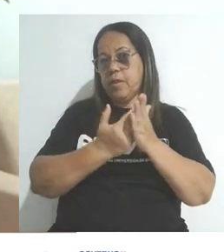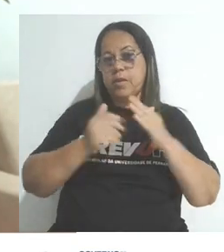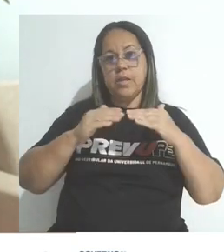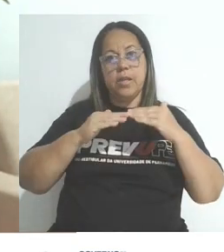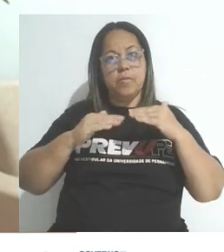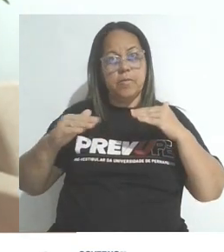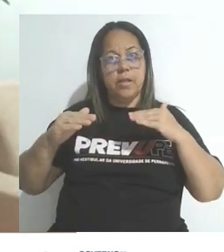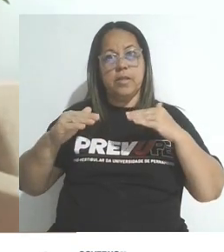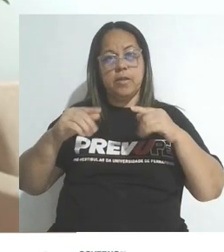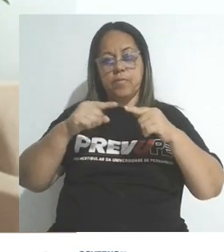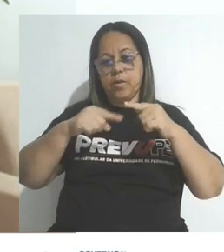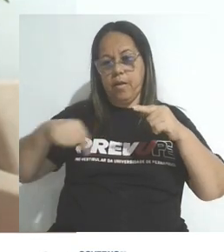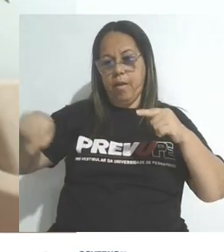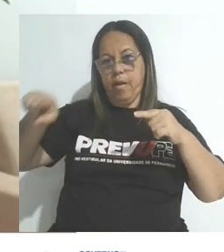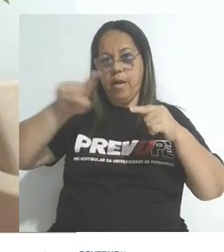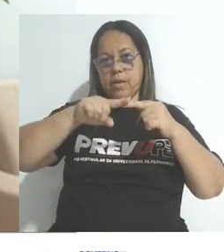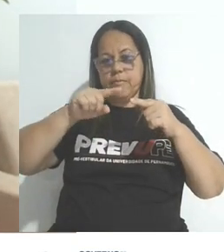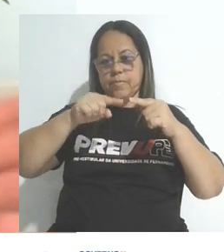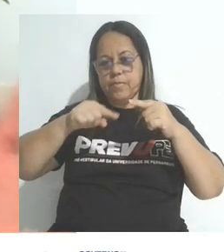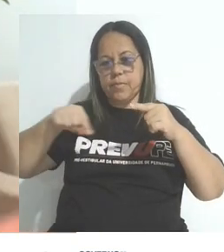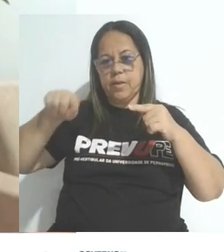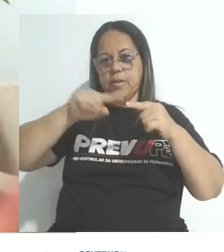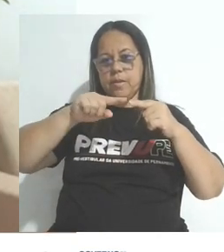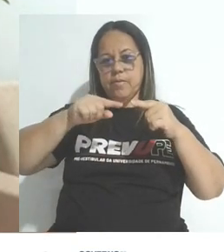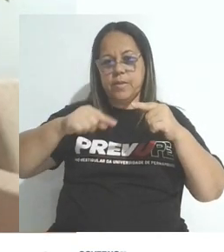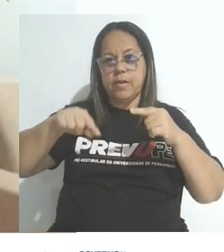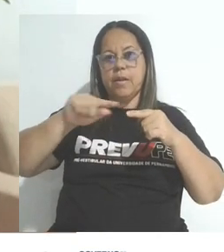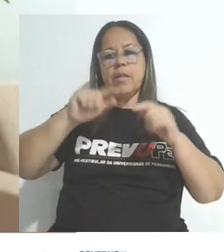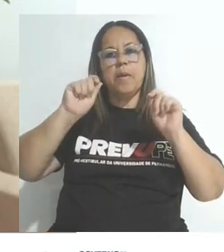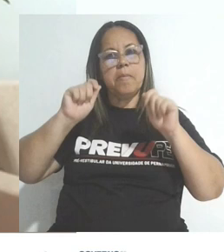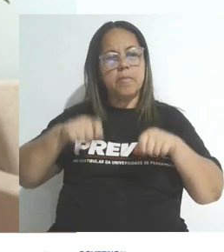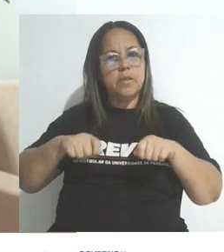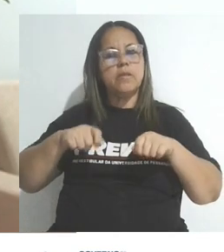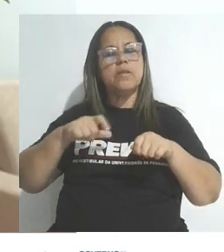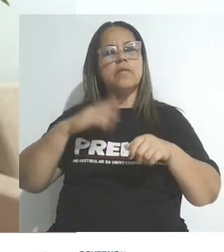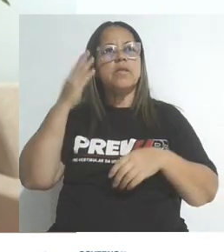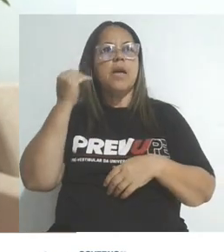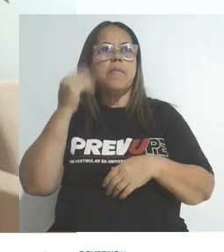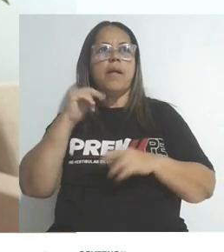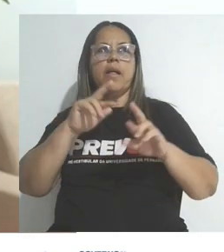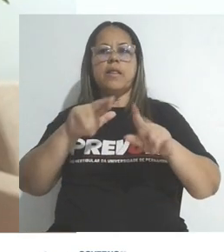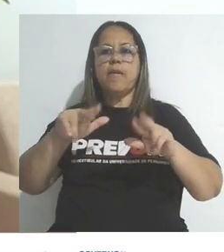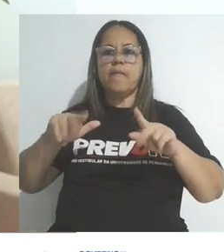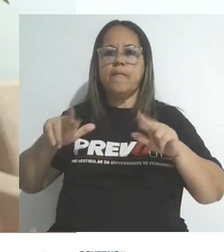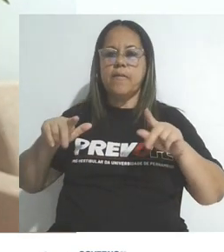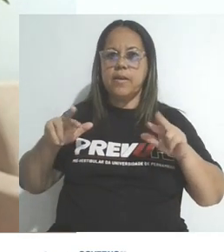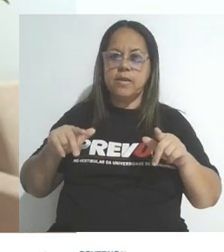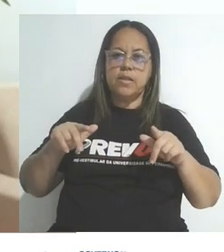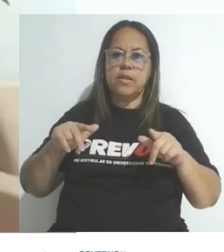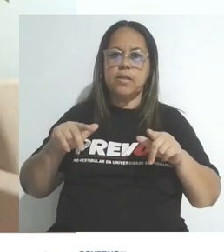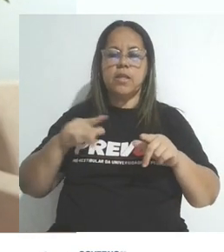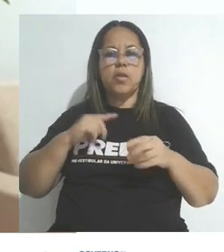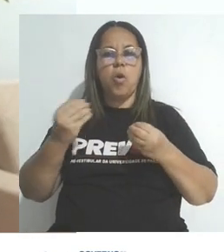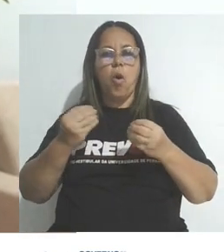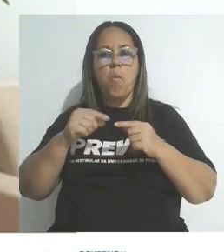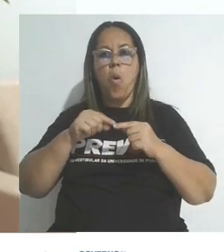de outra. E aí, a gente começa a perceber que há essa possibilidade de saber a diferença entre elas, tomando como